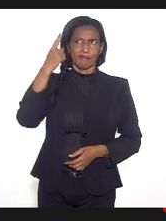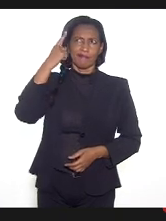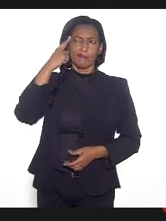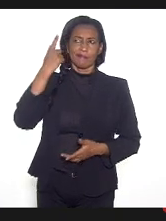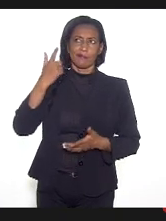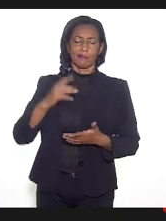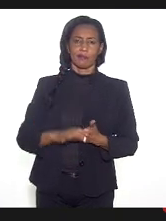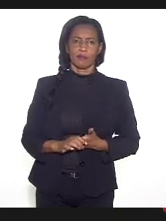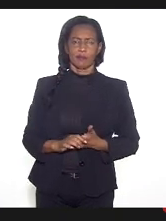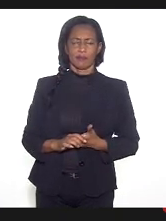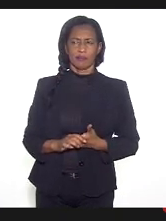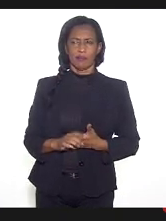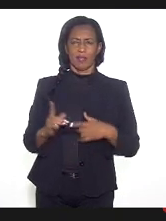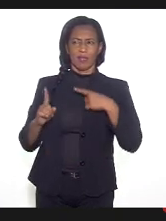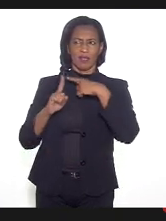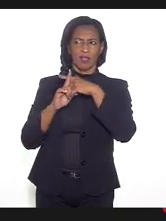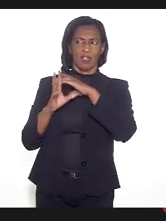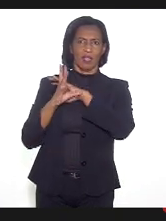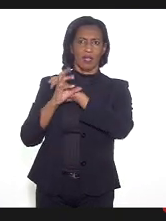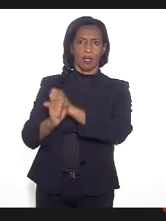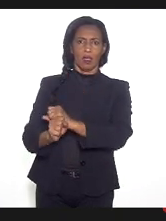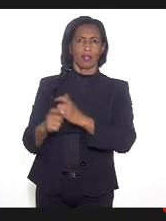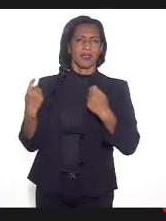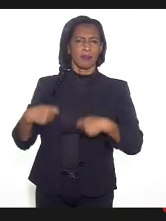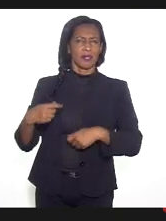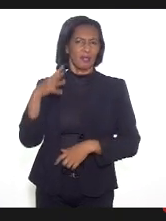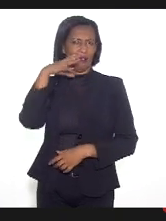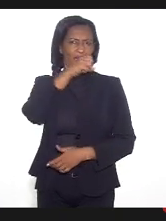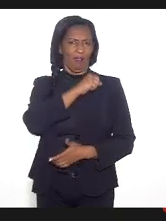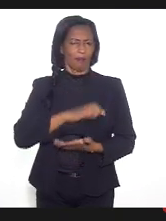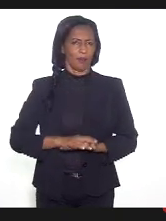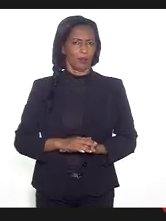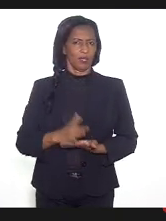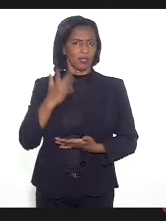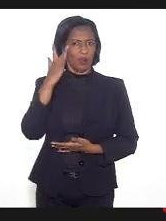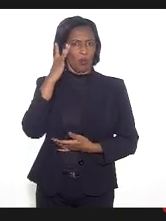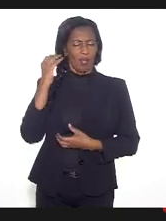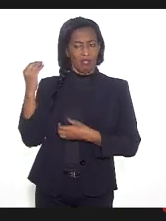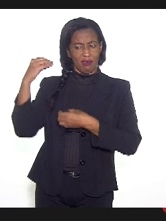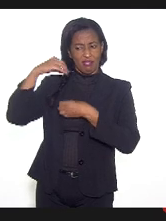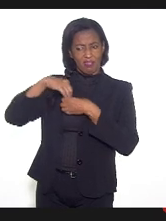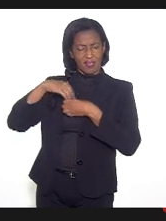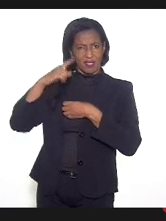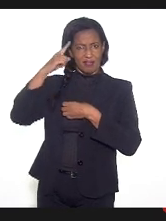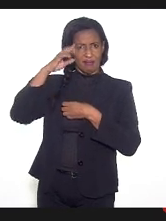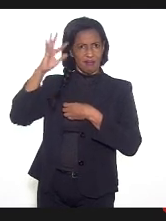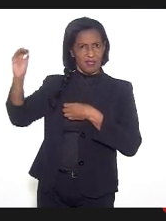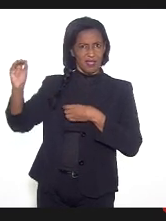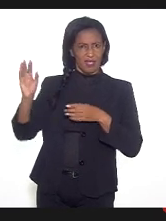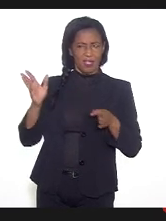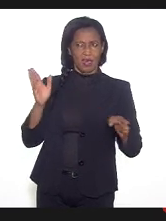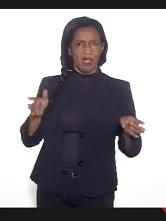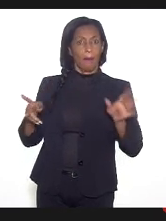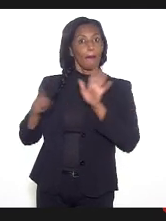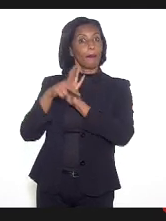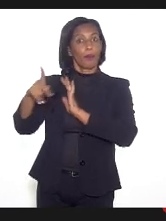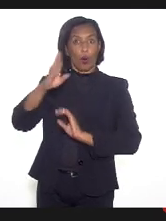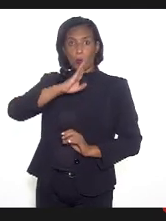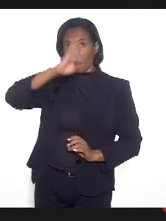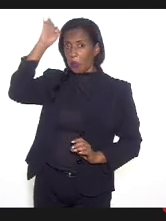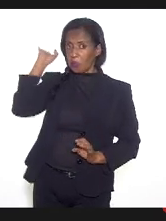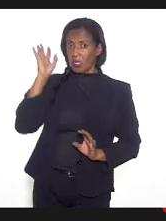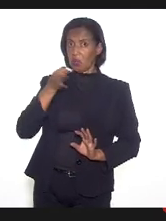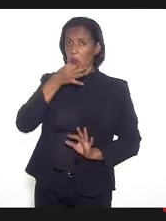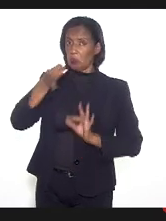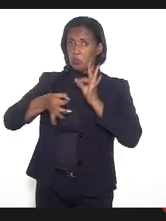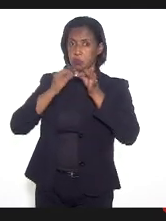isso daí é um cálculo que eles precisam imediatamente. Então, eu acho que dentro dessa linha de raciocínio, estipulada pelo próprio Corpo de Bombeiros, eu